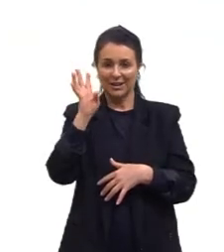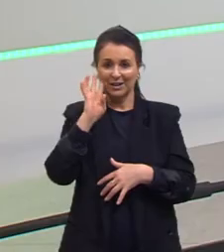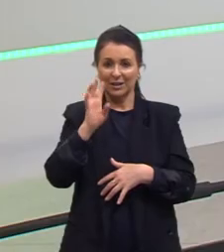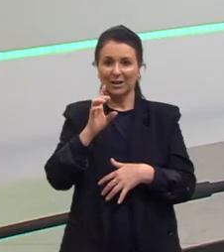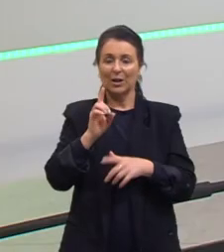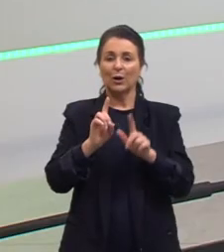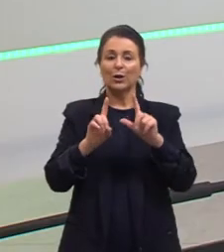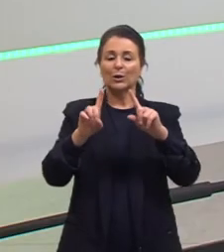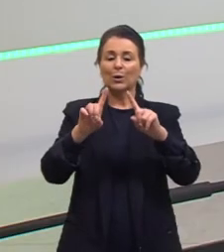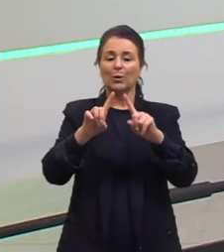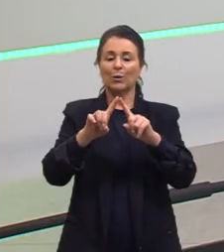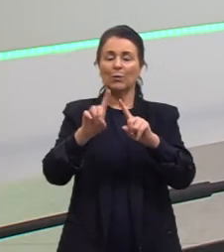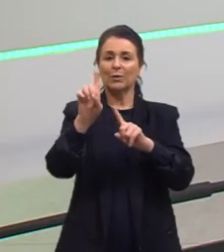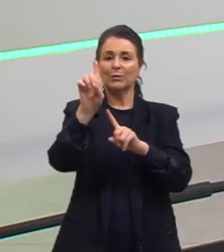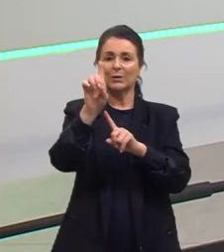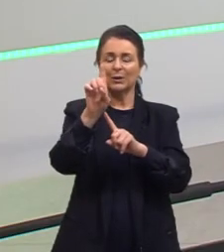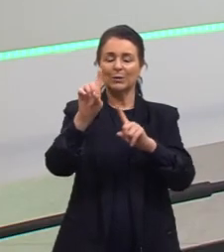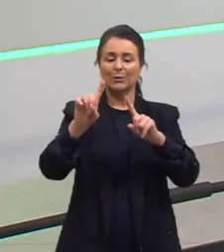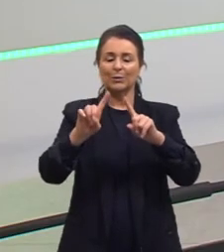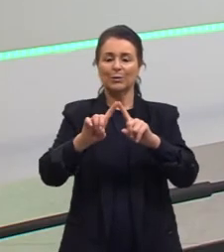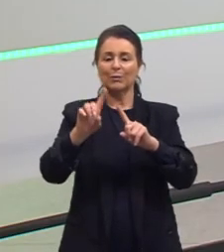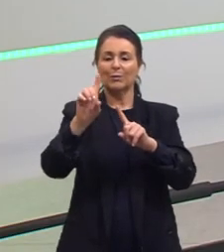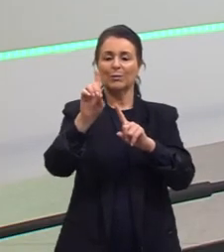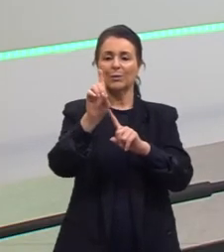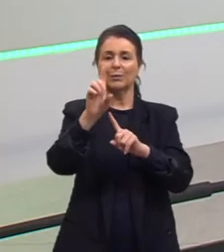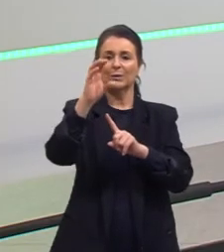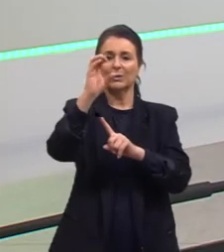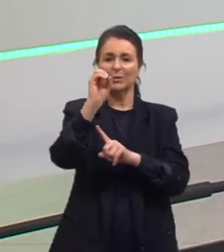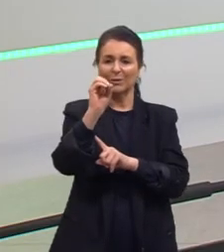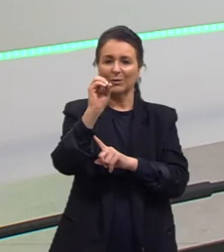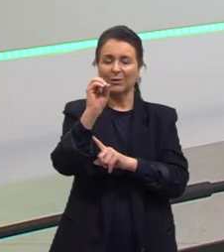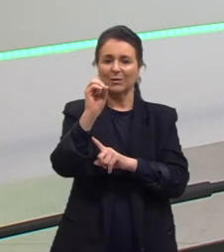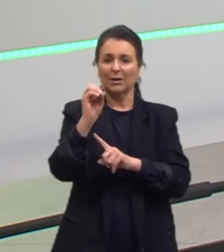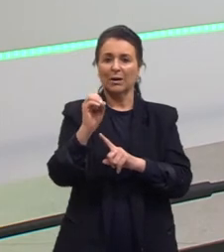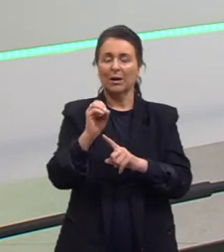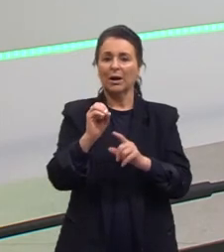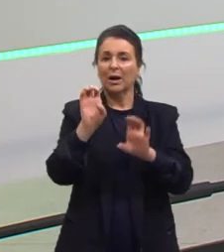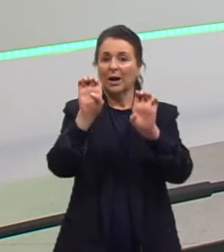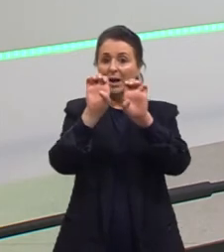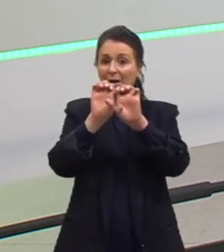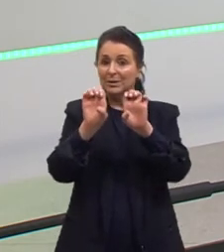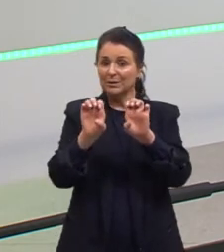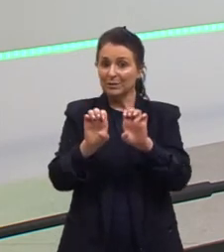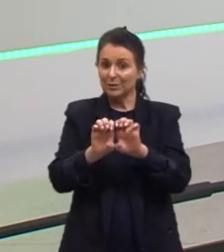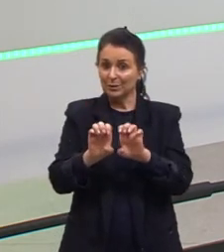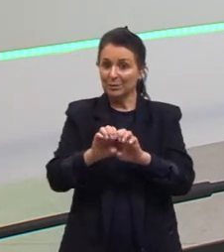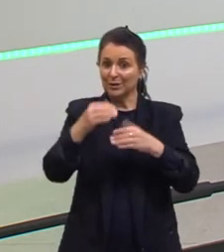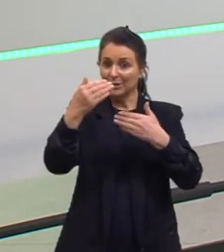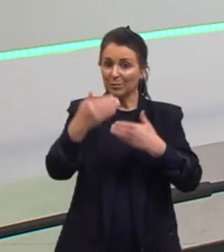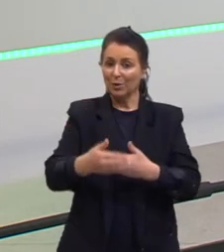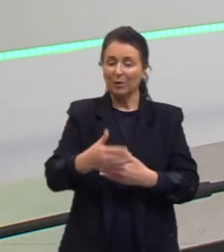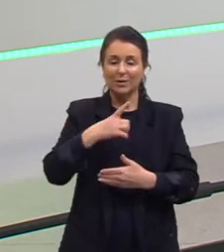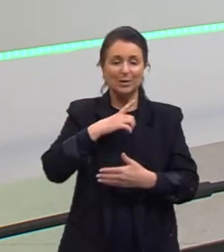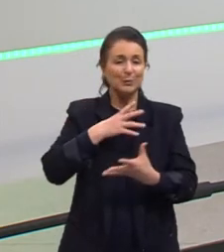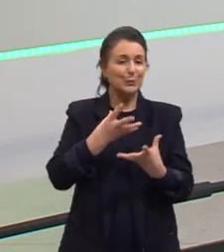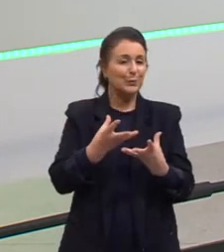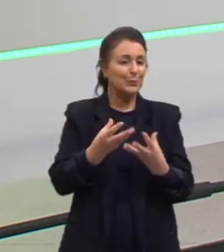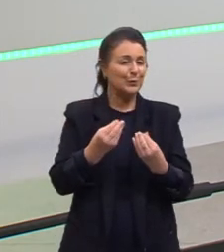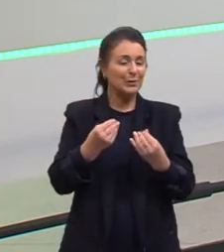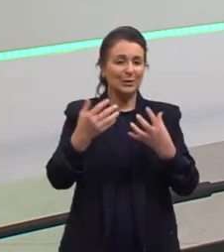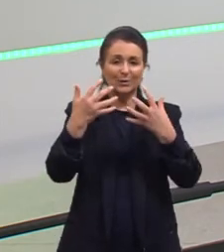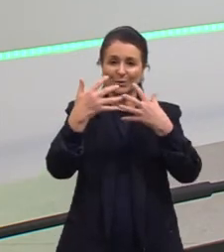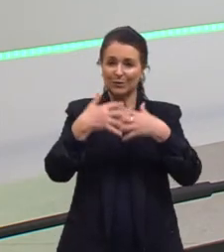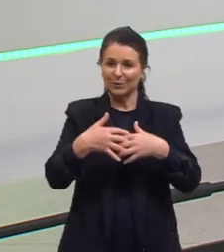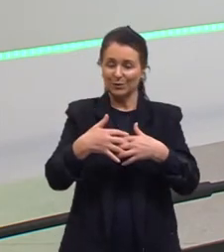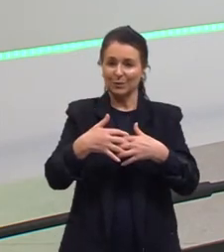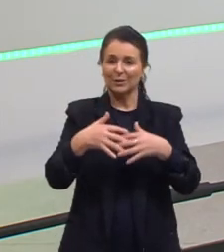aldeído ou só uma cetona não as estruturas que essas provas trazem elas trazem muitas funções juntos porque as nossas estruturas